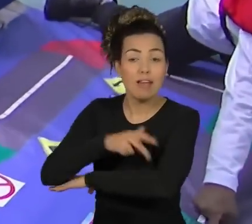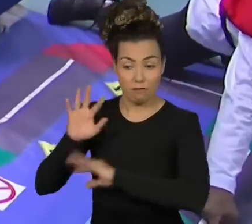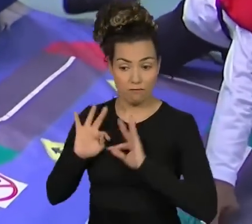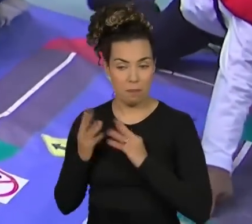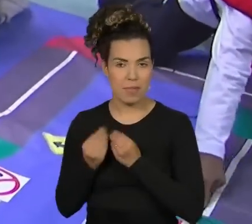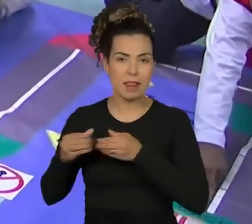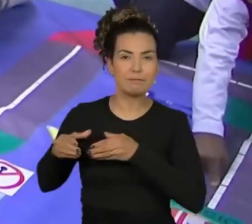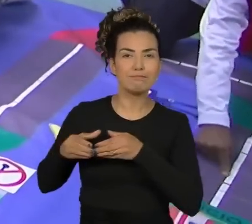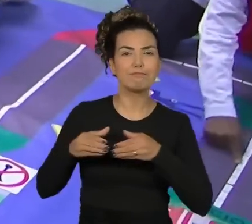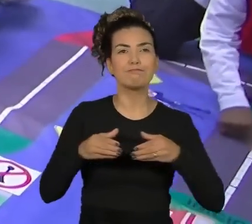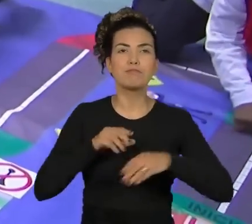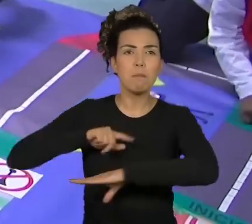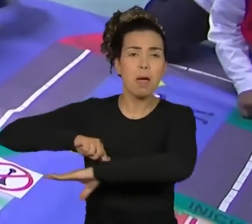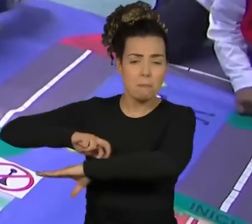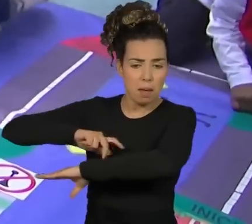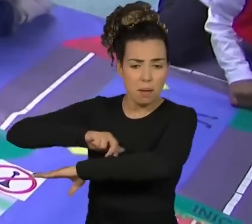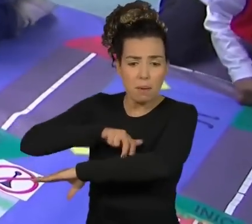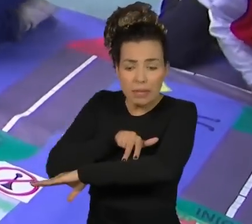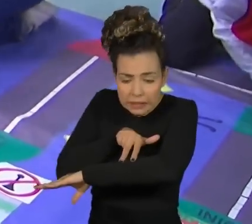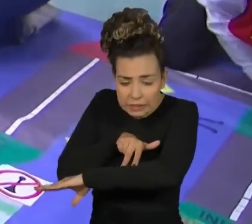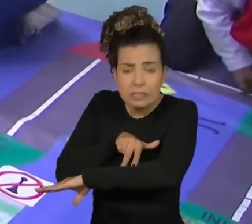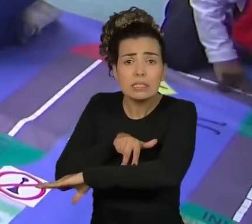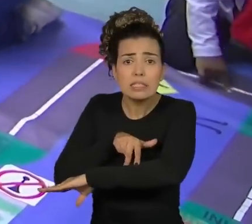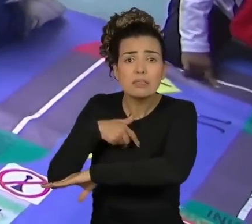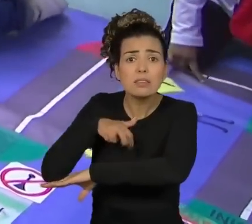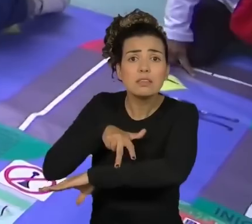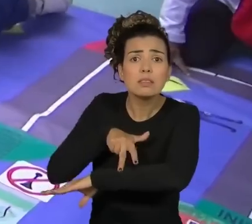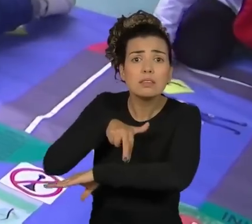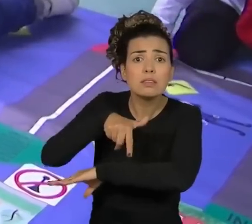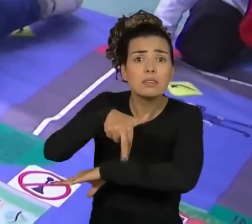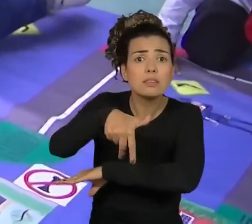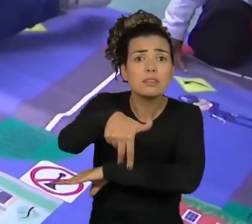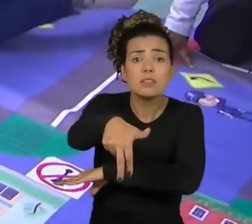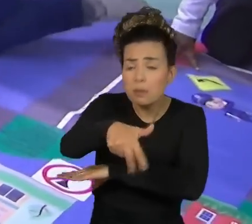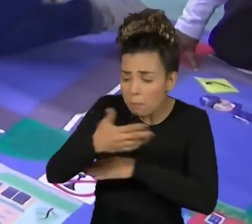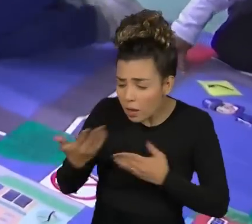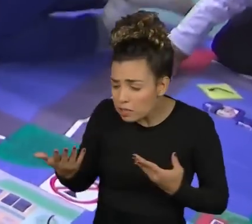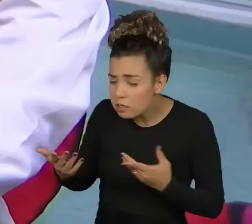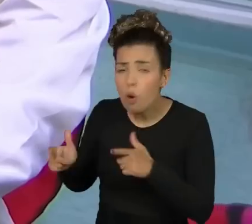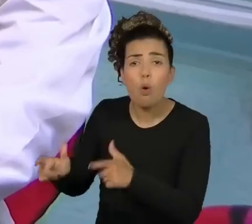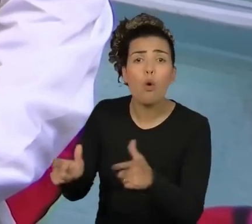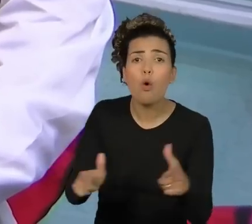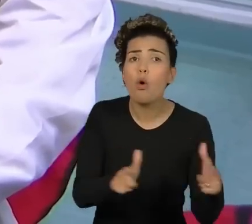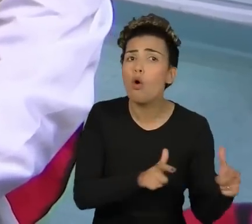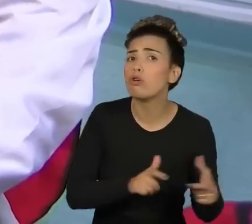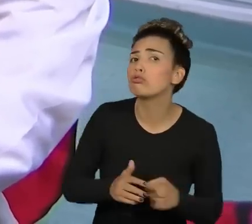quer passar de um lado da rua pro outro. Aonde que ela vai atravessar?